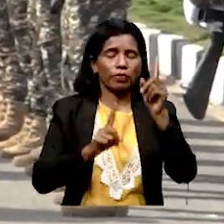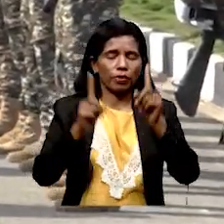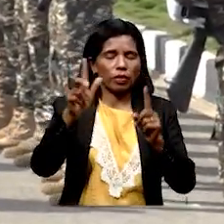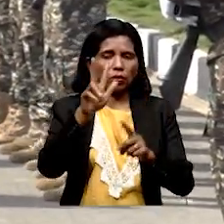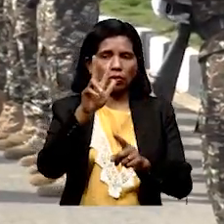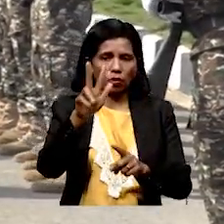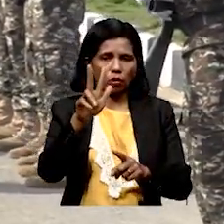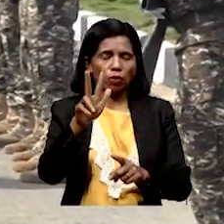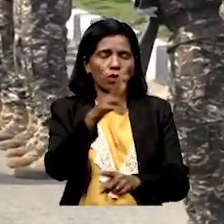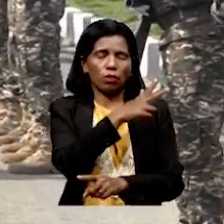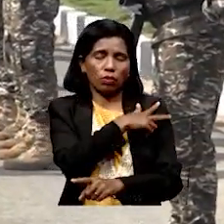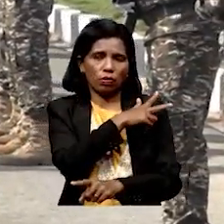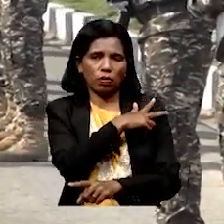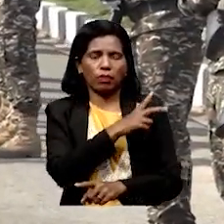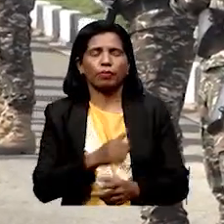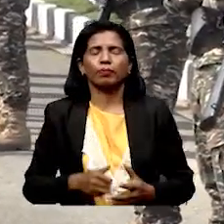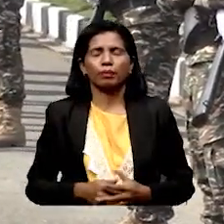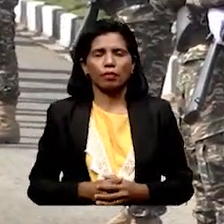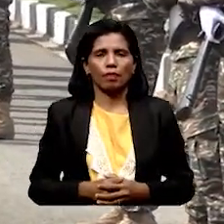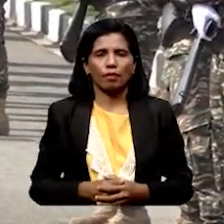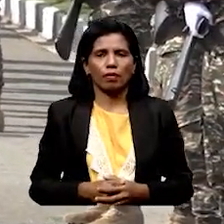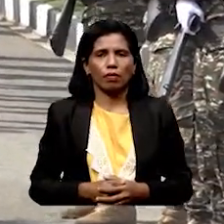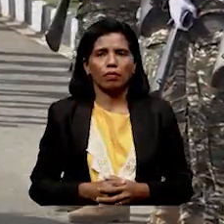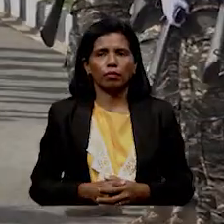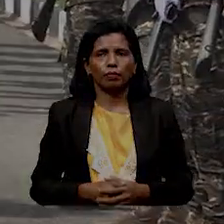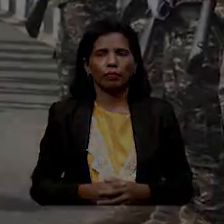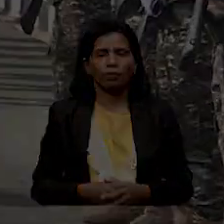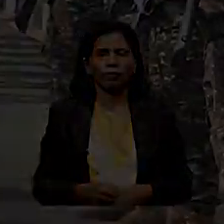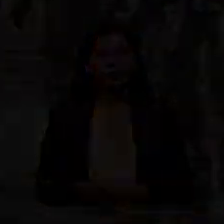dos Santos Coliate, Ba-Fitun Rua. Na Plan Sever, Justiniano Nano, Ziamen.